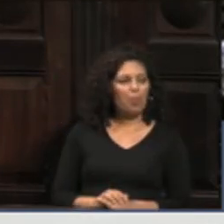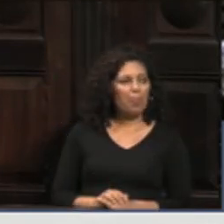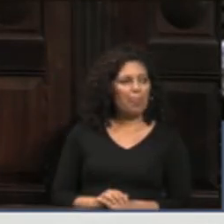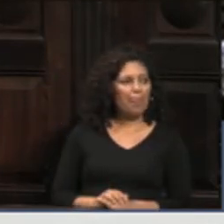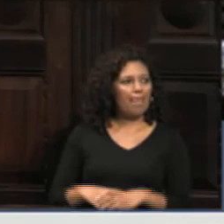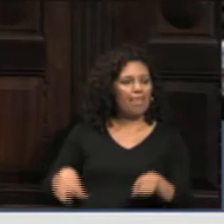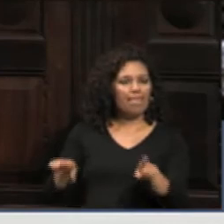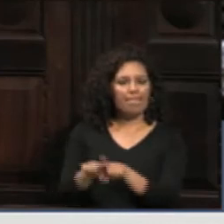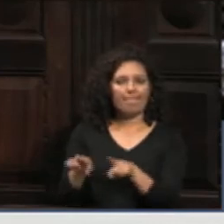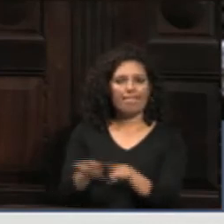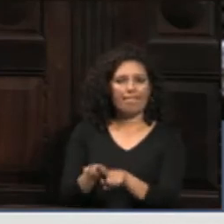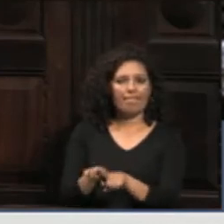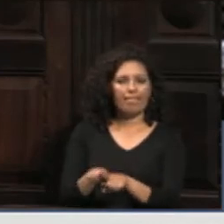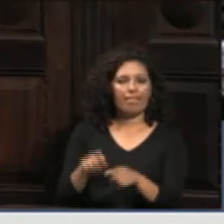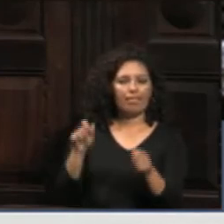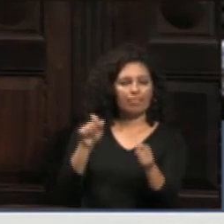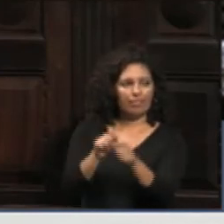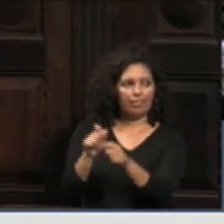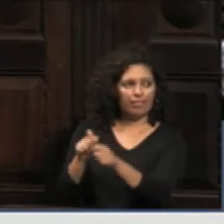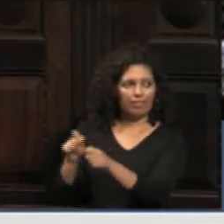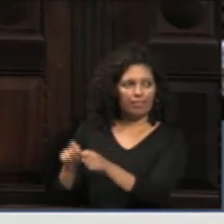que